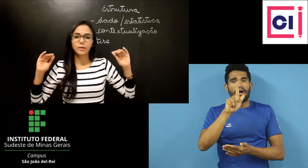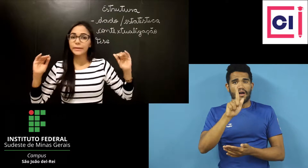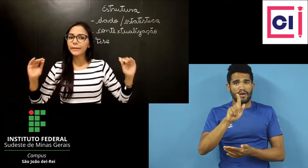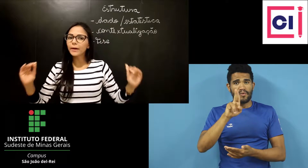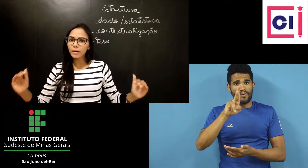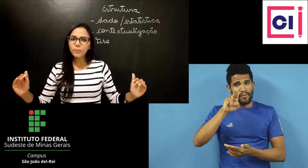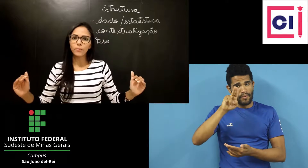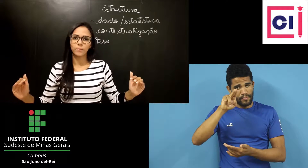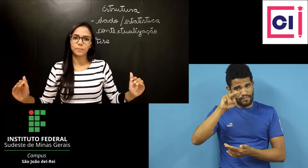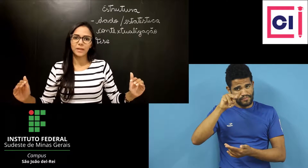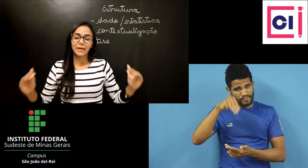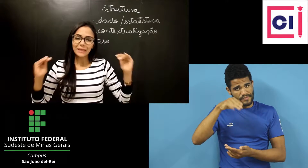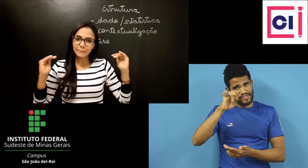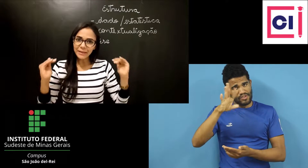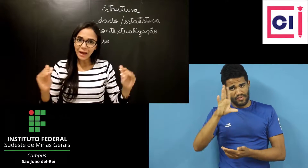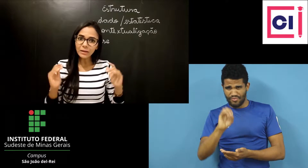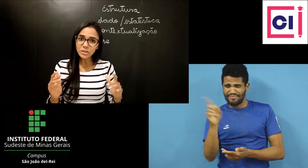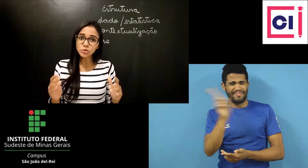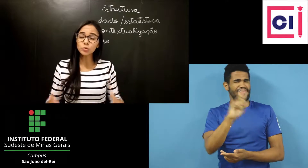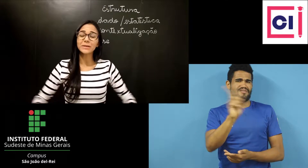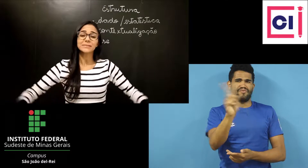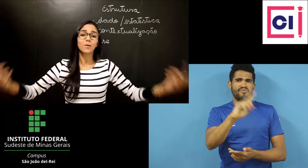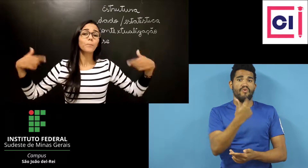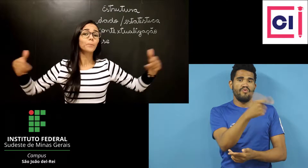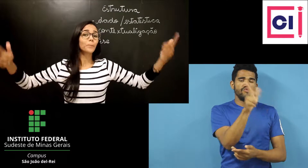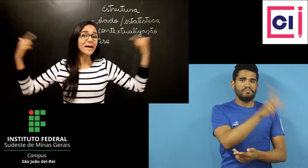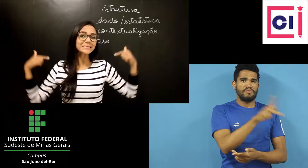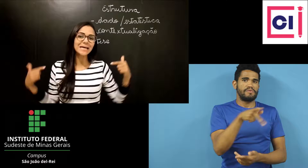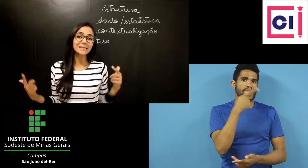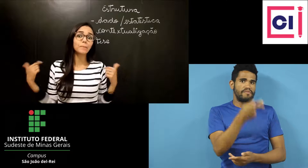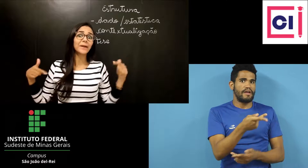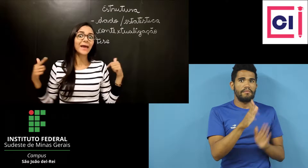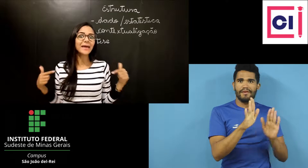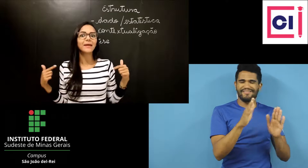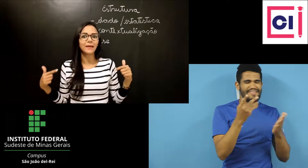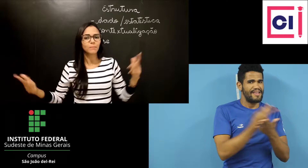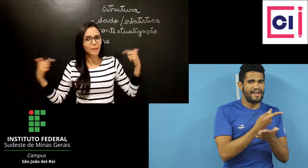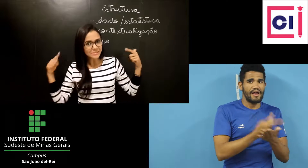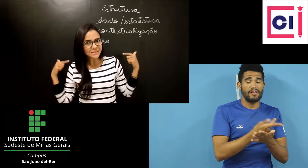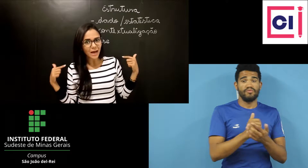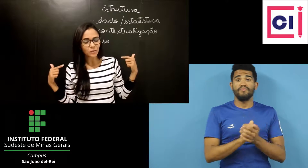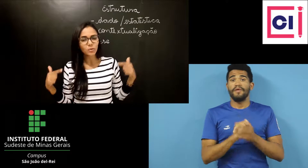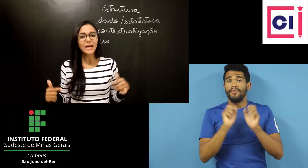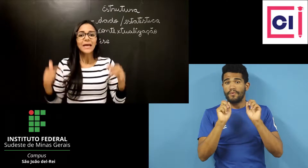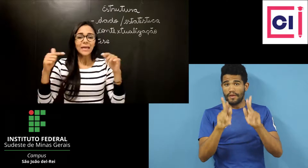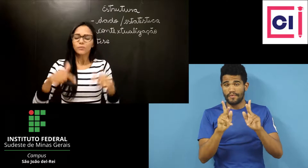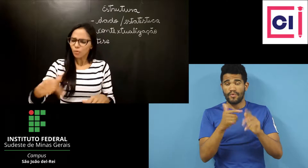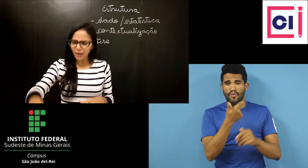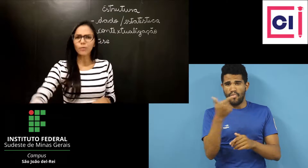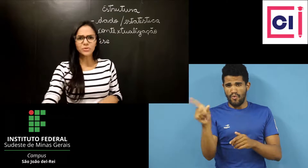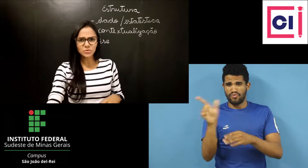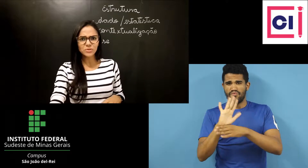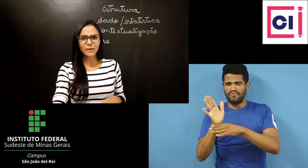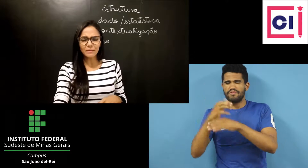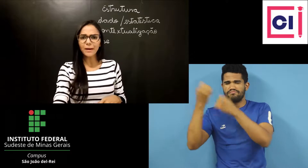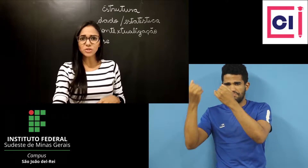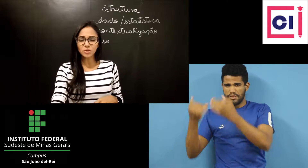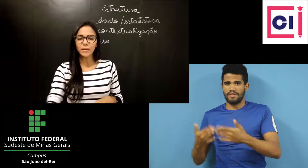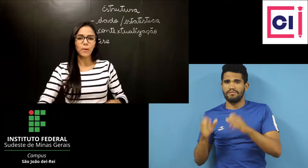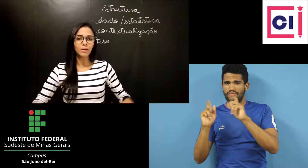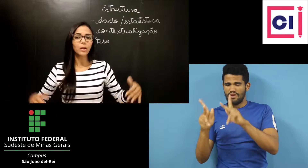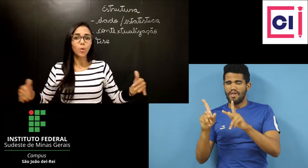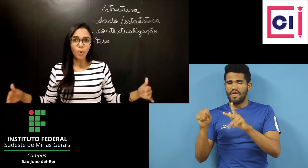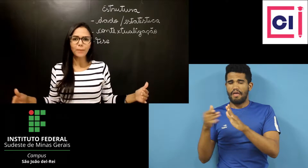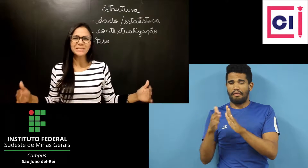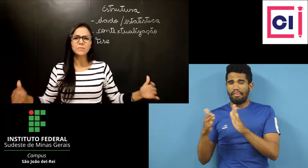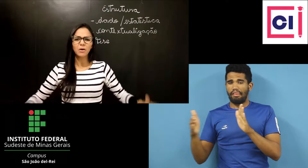argumentos. Não! Na minha aula de estruturação passada, pré-ENEM passado, vou colocar o videozinho aqui embaixo também, é